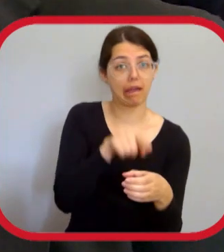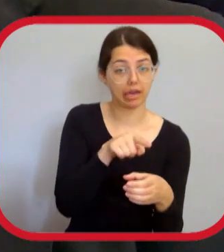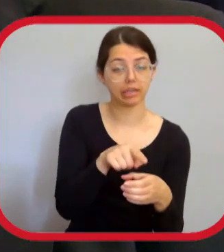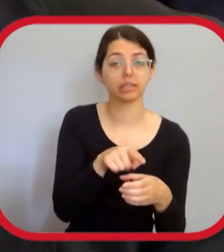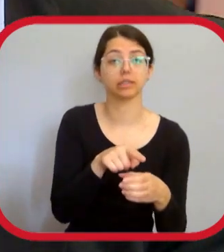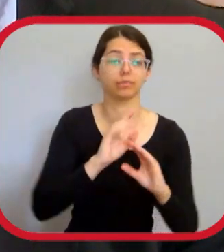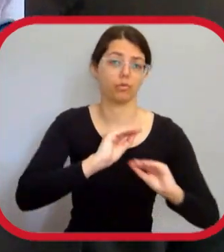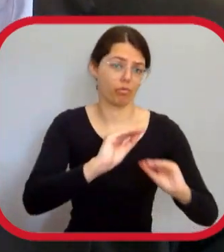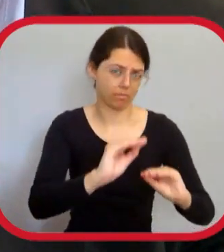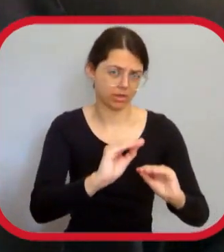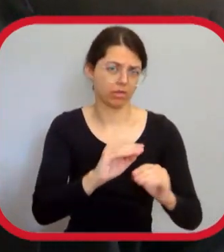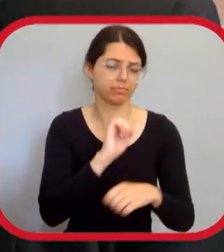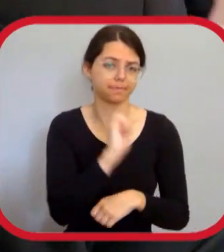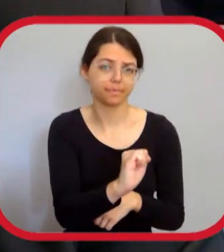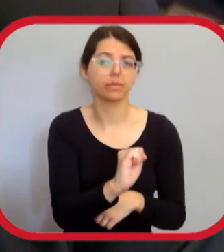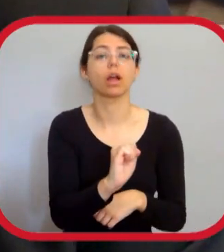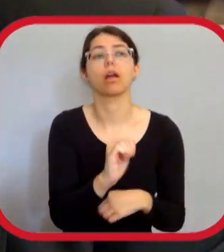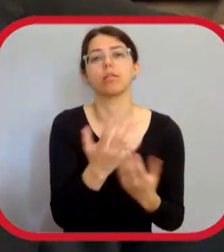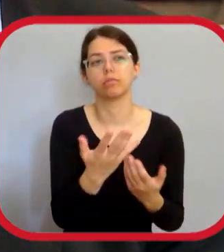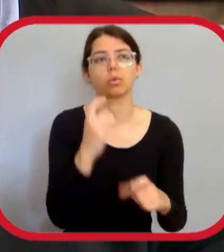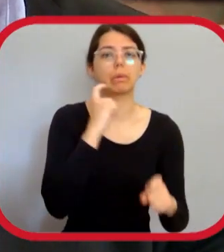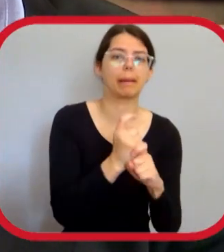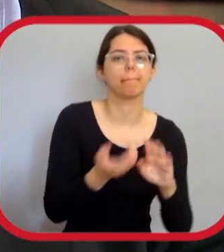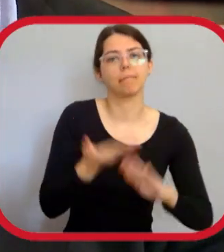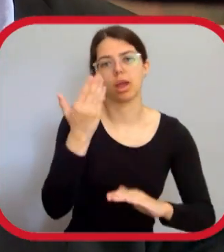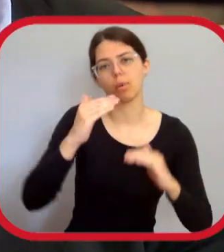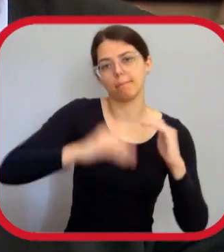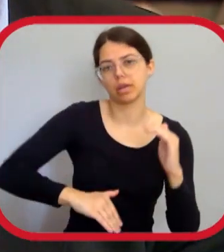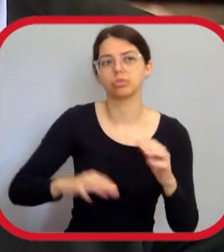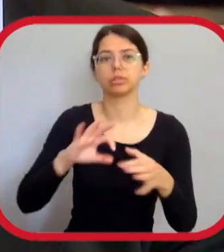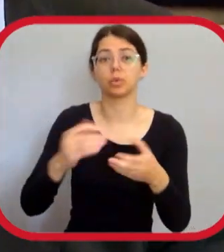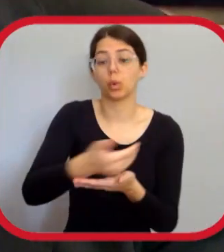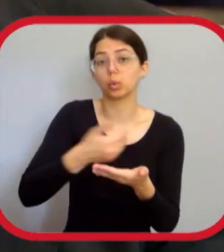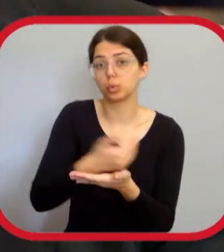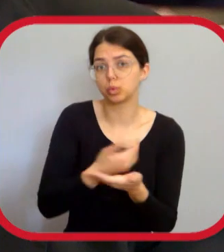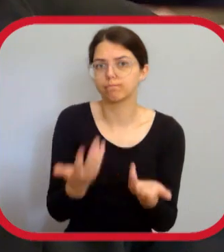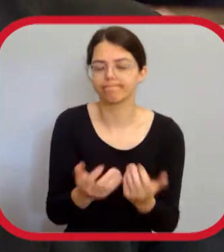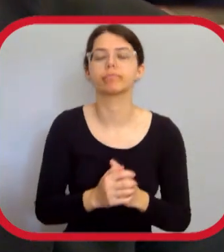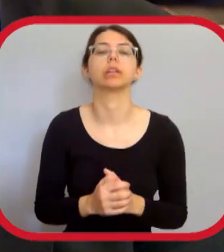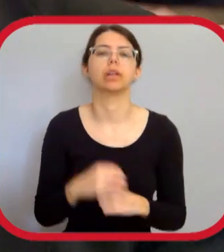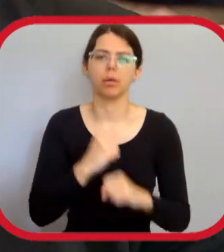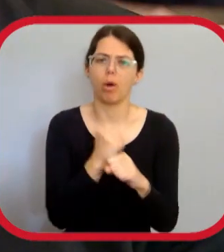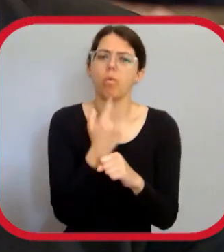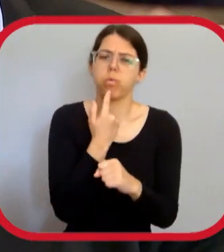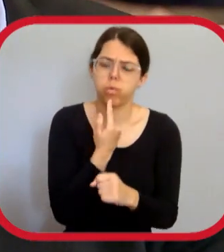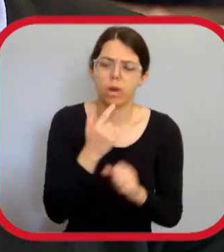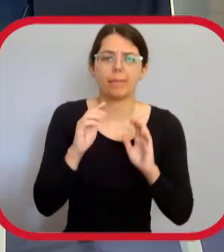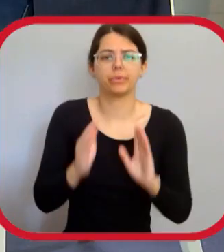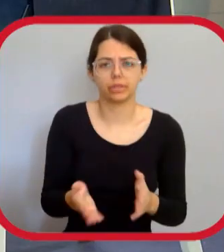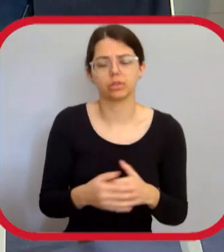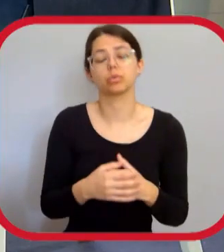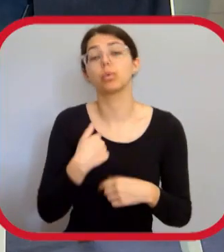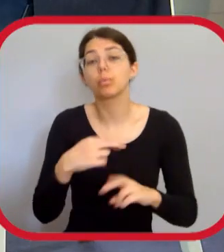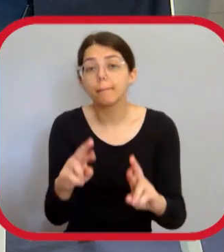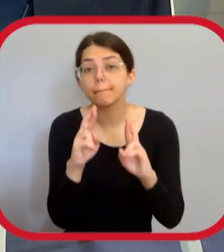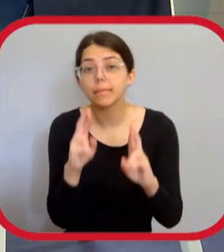que, efetivamente, a área em que eles são lecionados seja menos ou mais exigente do ponto de vista de recursos. Portanto,